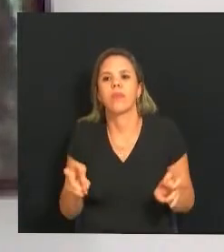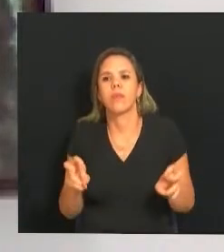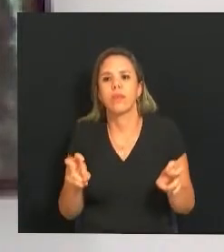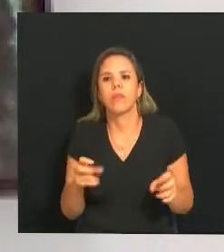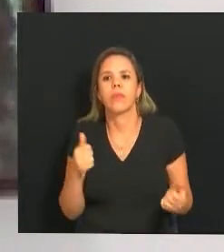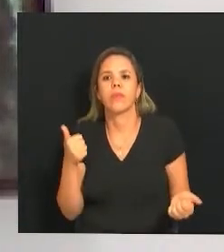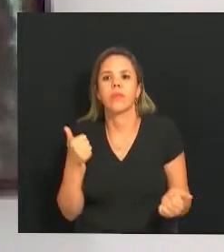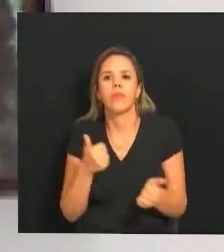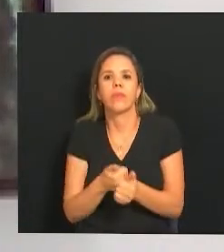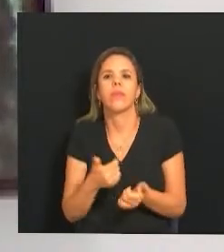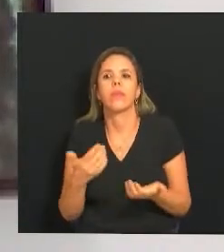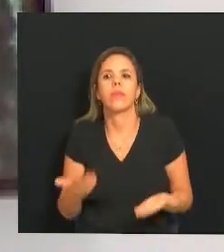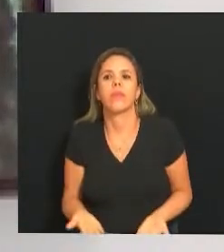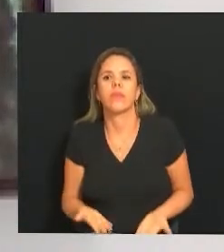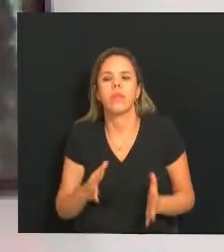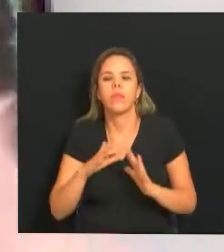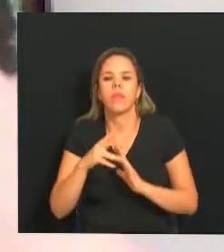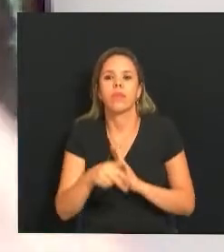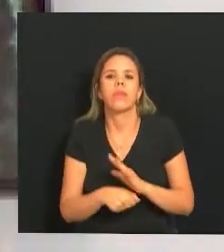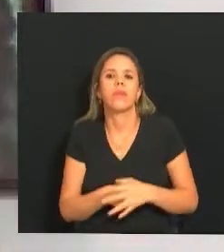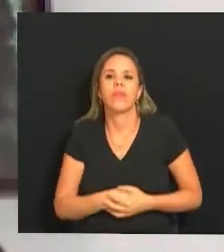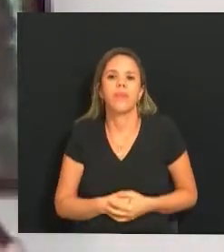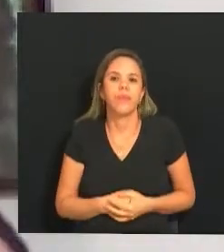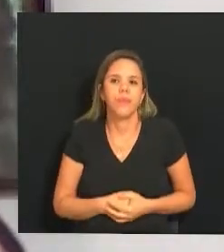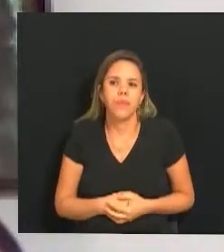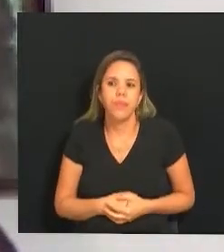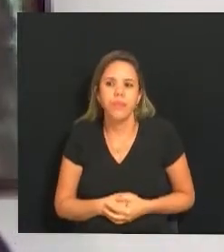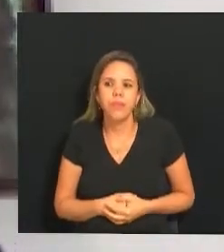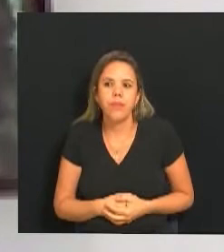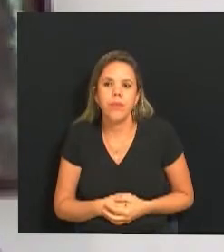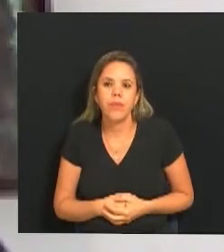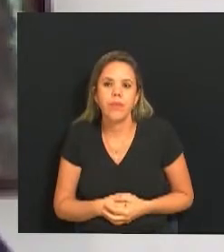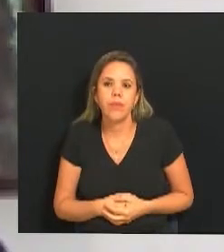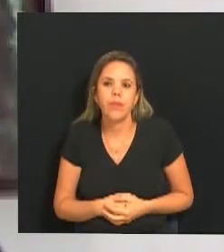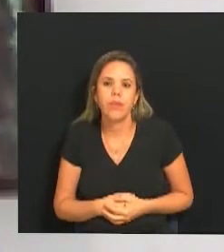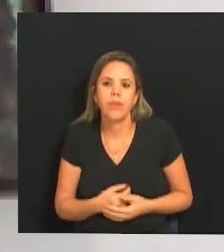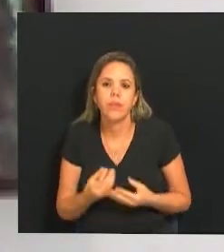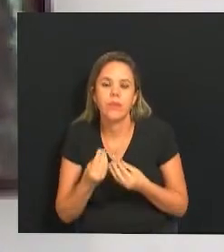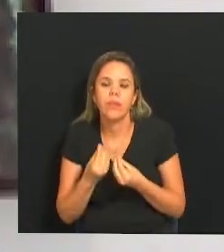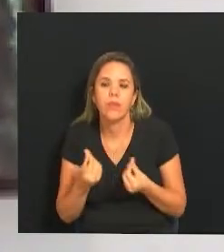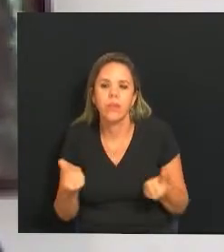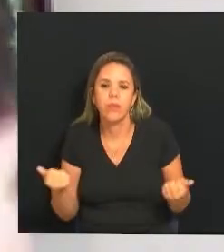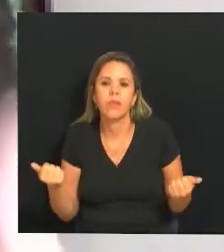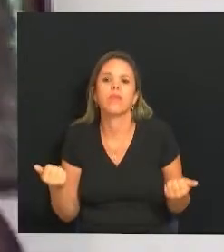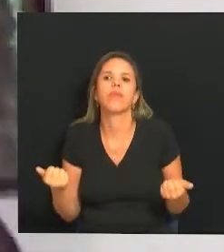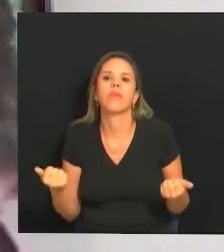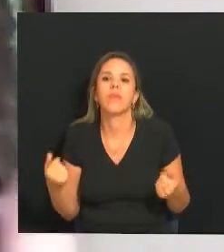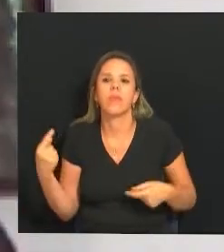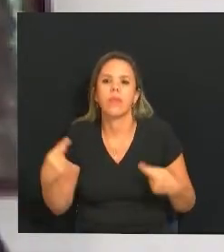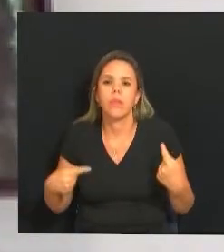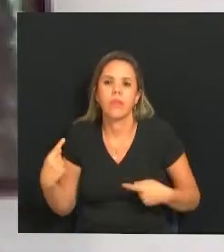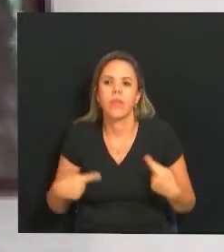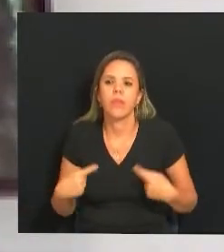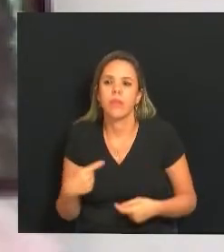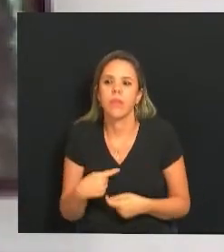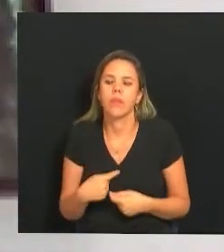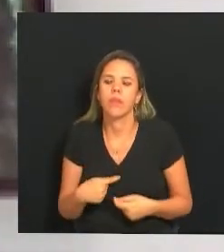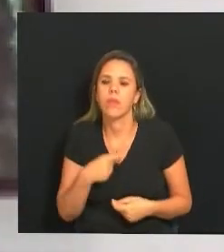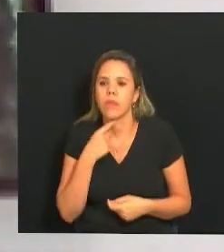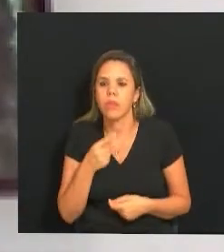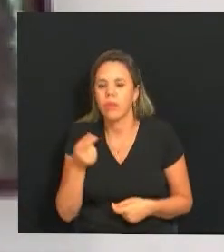mais próxima com o meio ambiente, né, com uma qualidade de vida, trazendo essa discussão, esse debate,